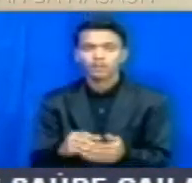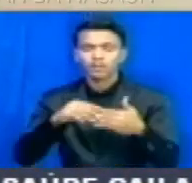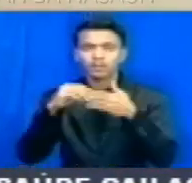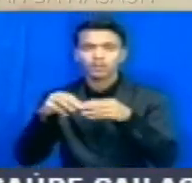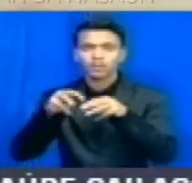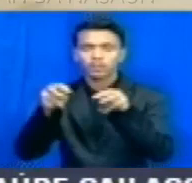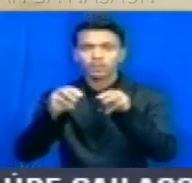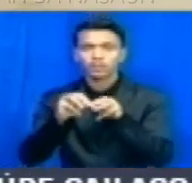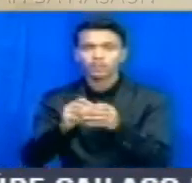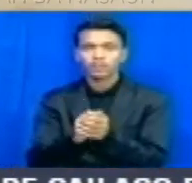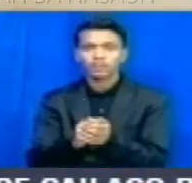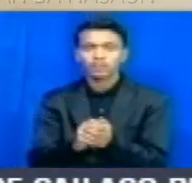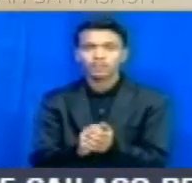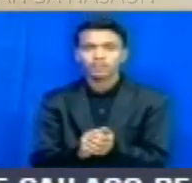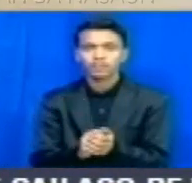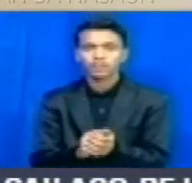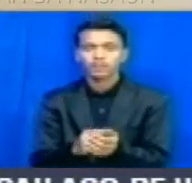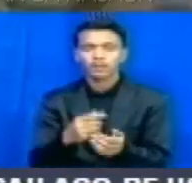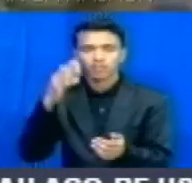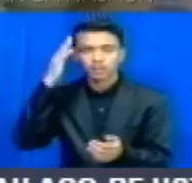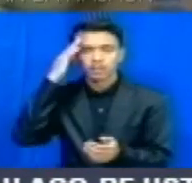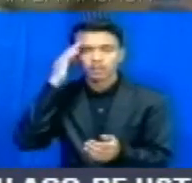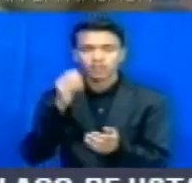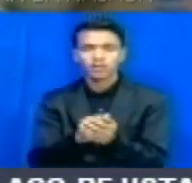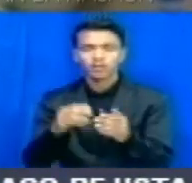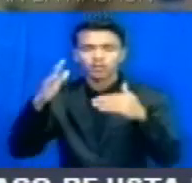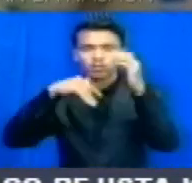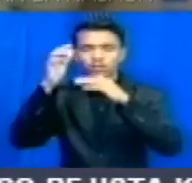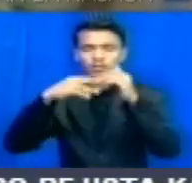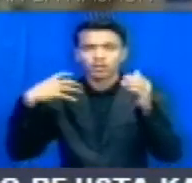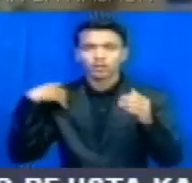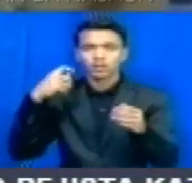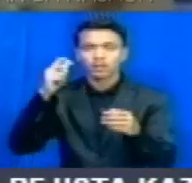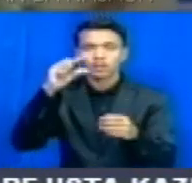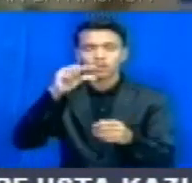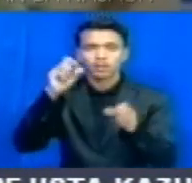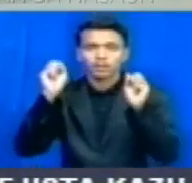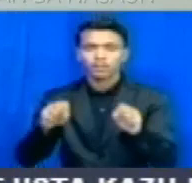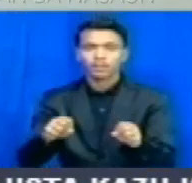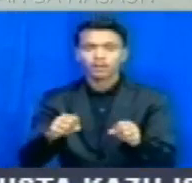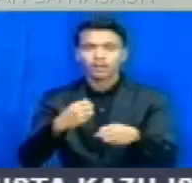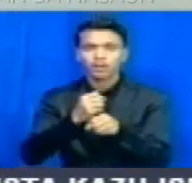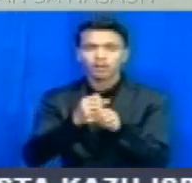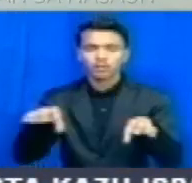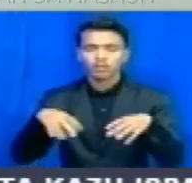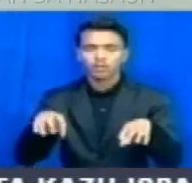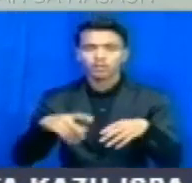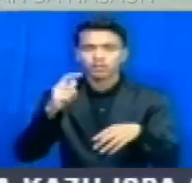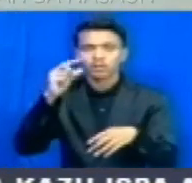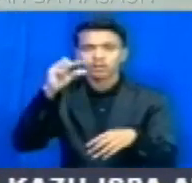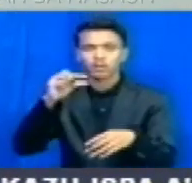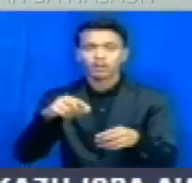Administrador município Manfahe Arante Isaac Sarmento considera a construção edifício Timor Gap ne bel halai serviço Timor Gap ne amba